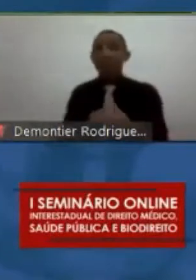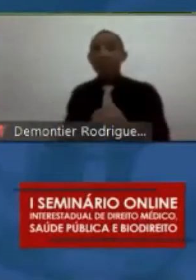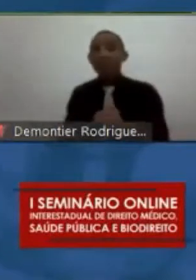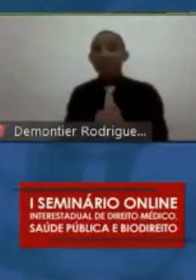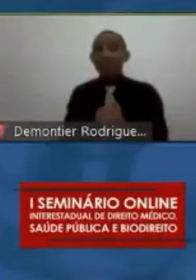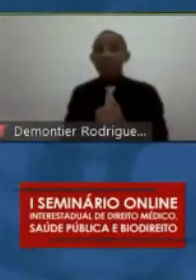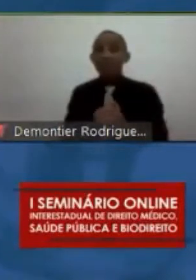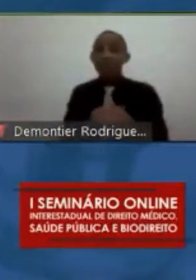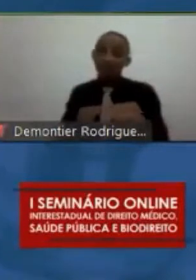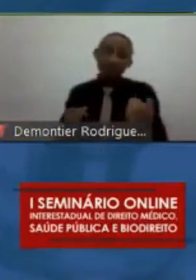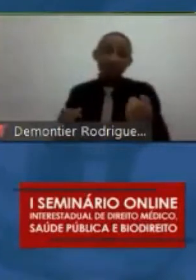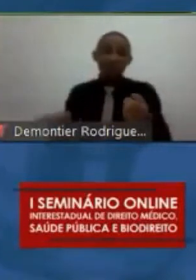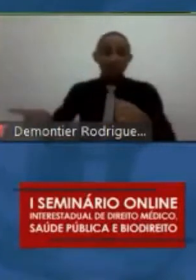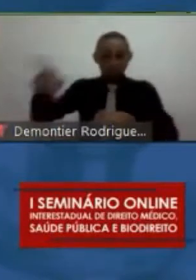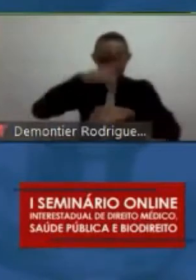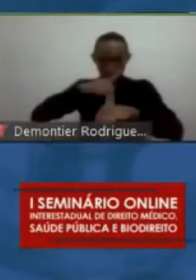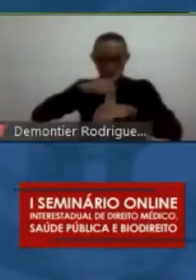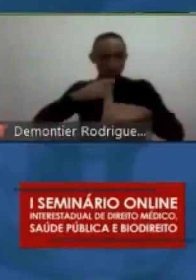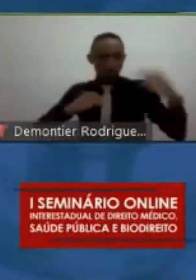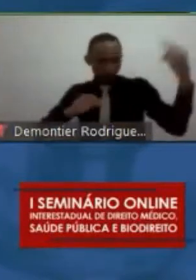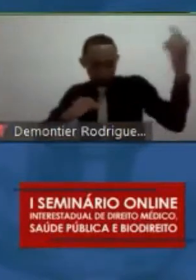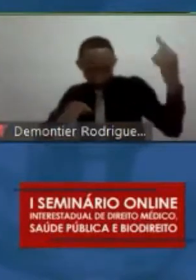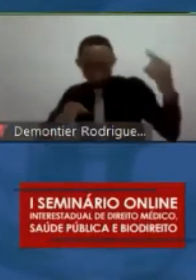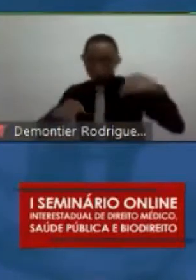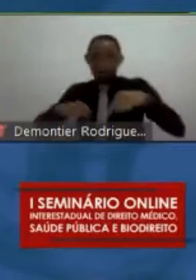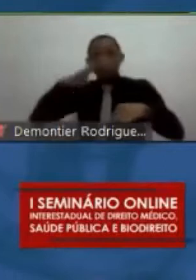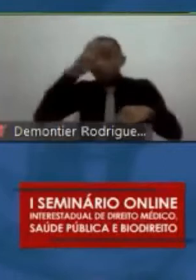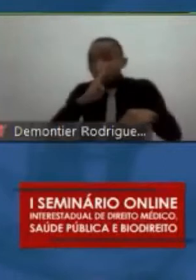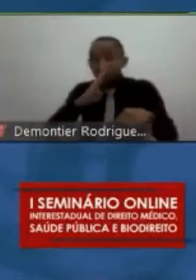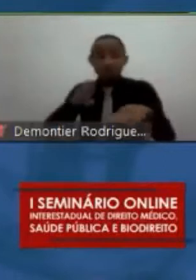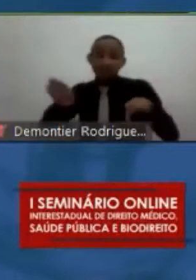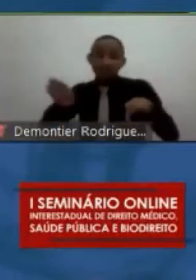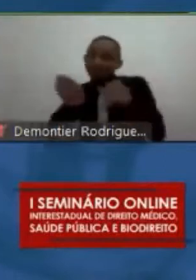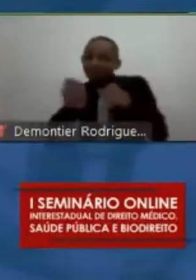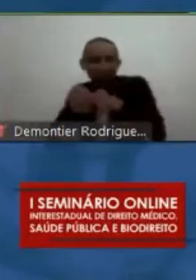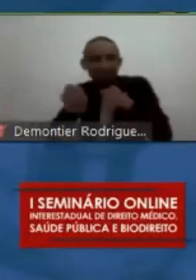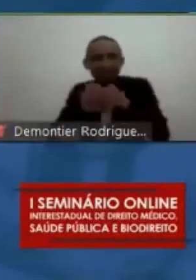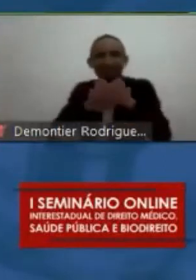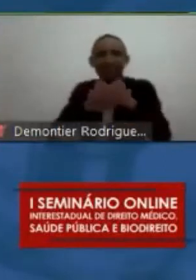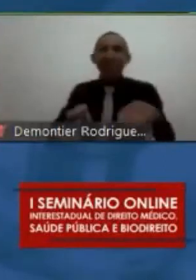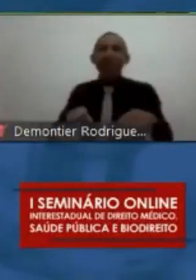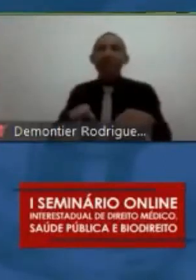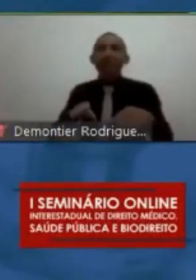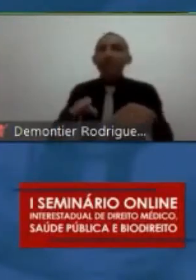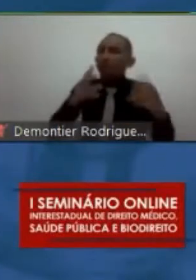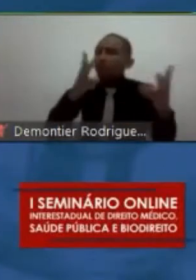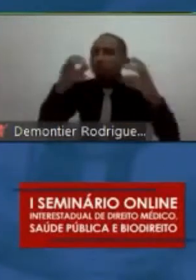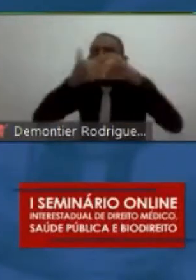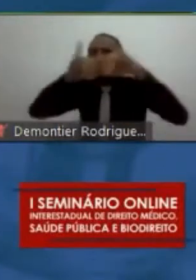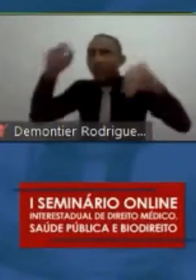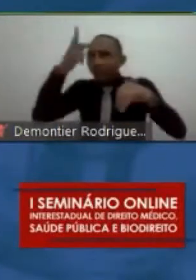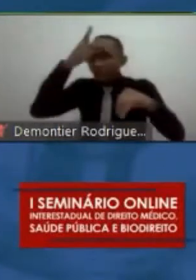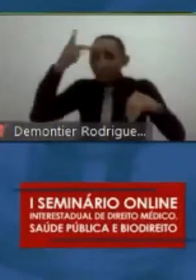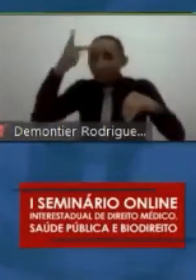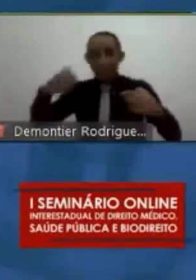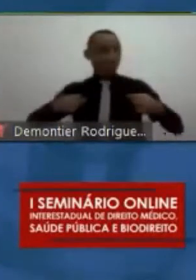em países de primeiro mundo, mas no Brasil, como a gente pode ver em algumas dessas notícias, nós vemos que as doações caíram porque as pessoas